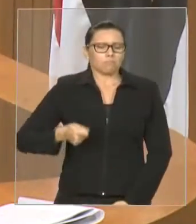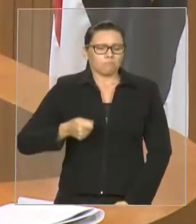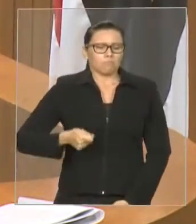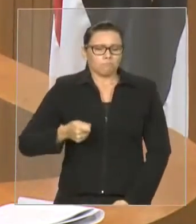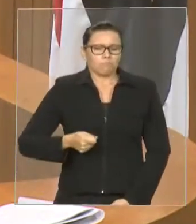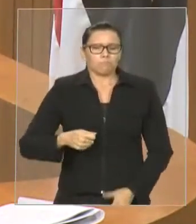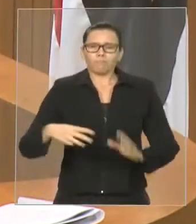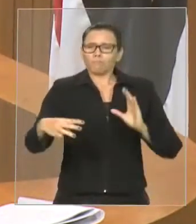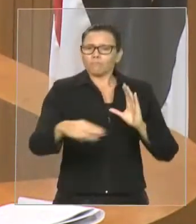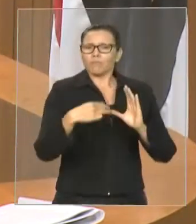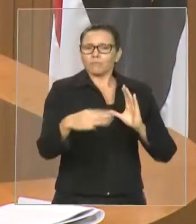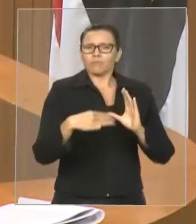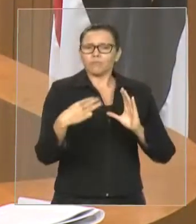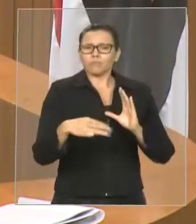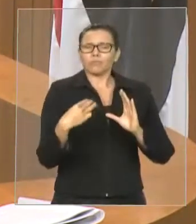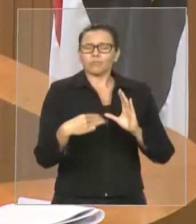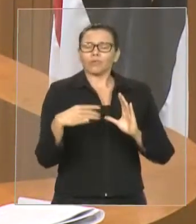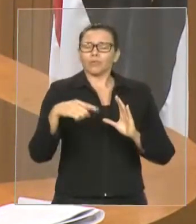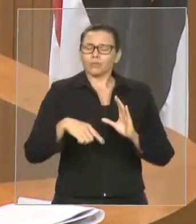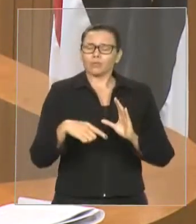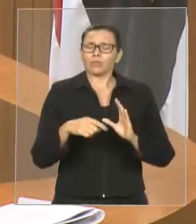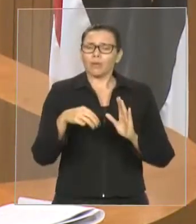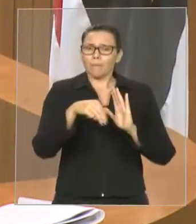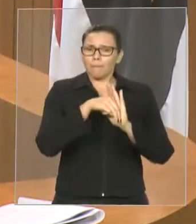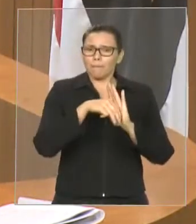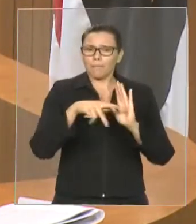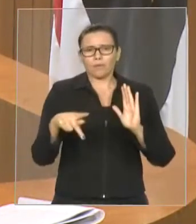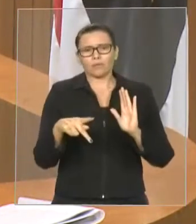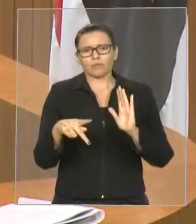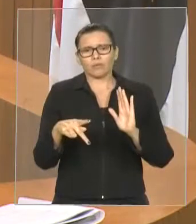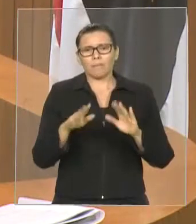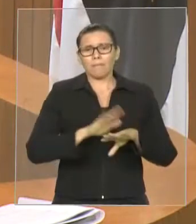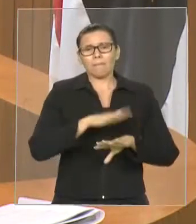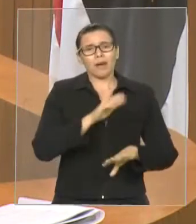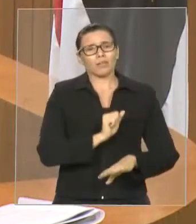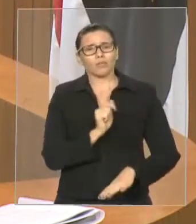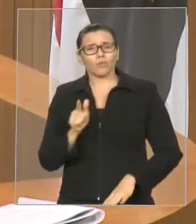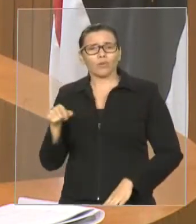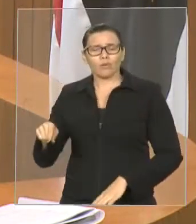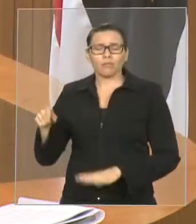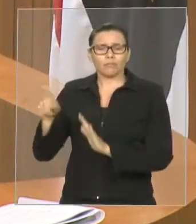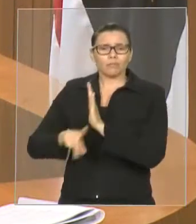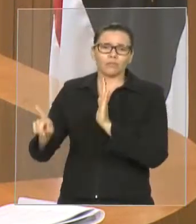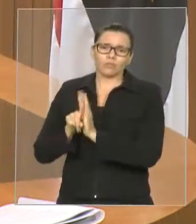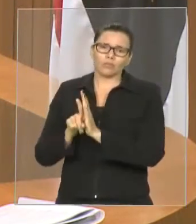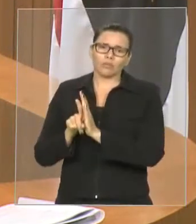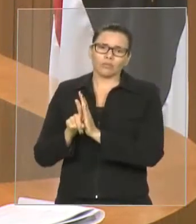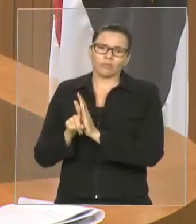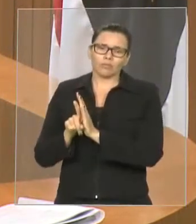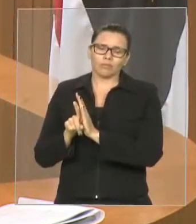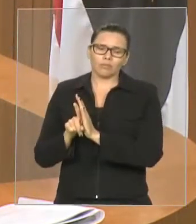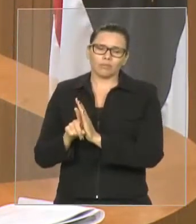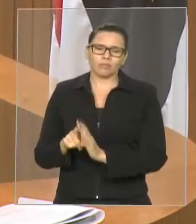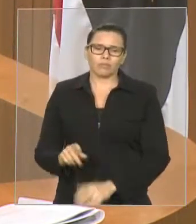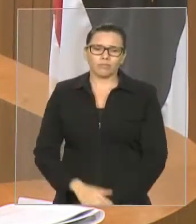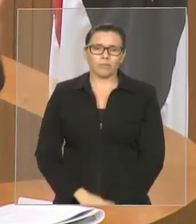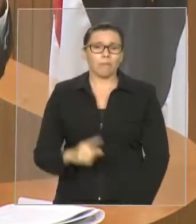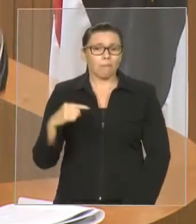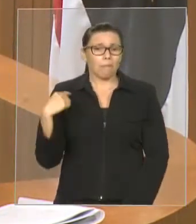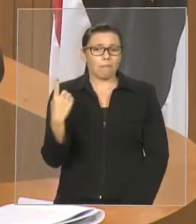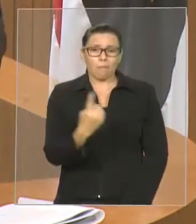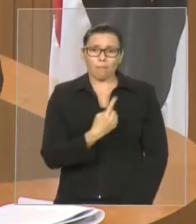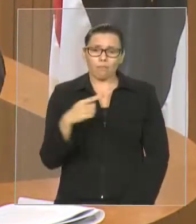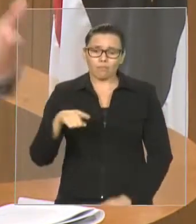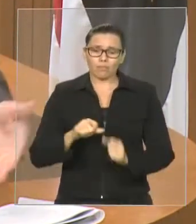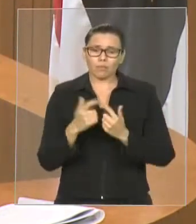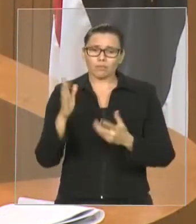mais medidas provisórias do que encaminha projetos de lei a essa casa para apreciação. Então, nós temos aqui,